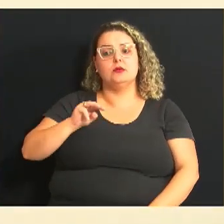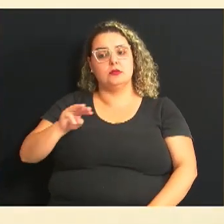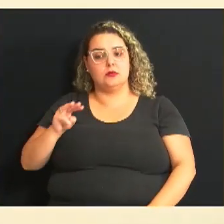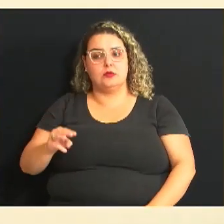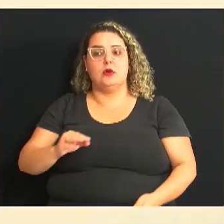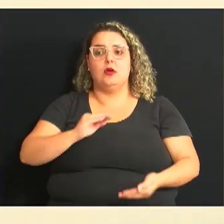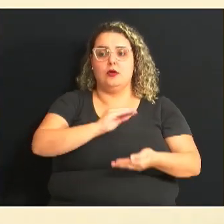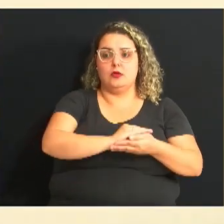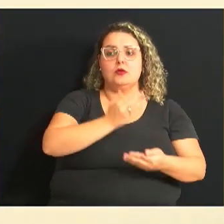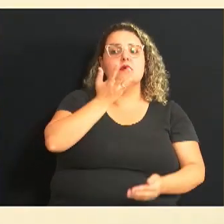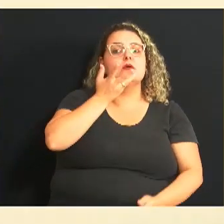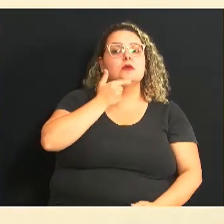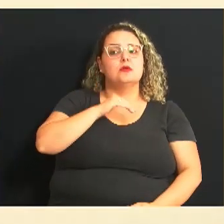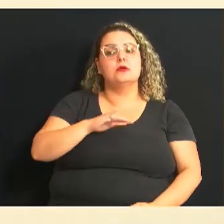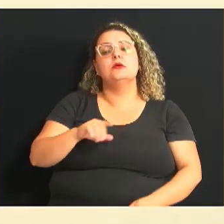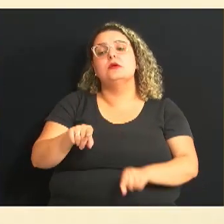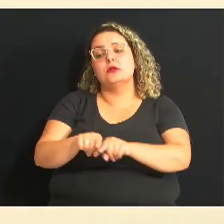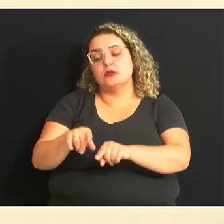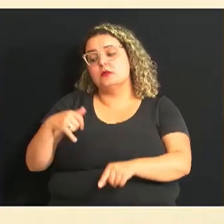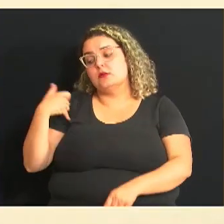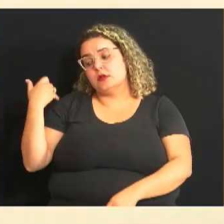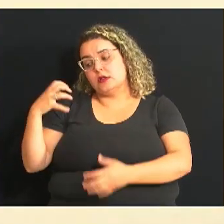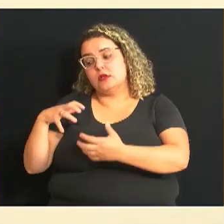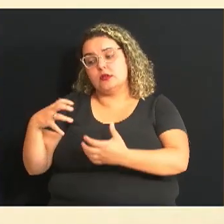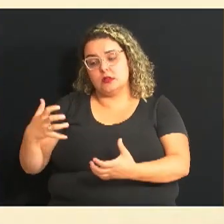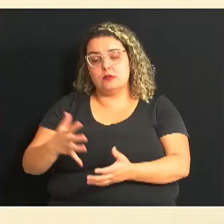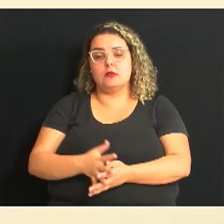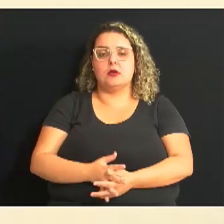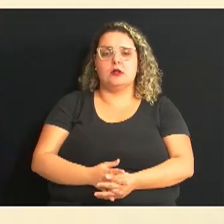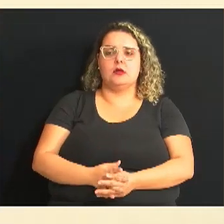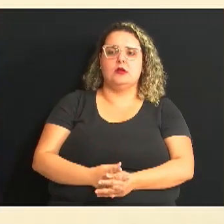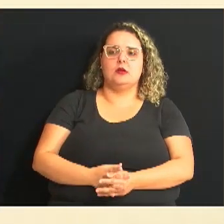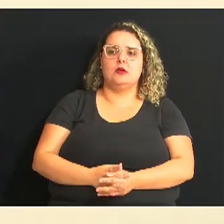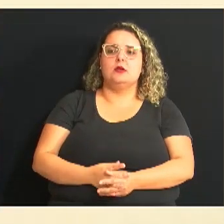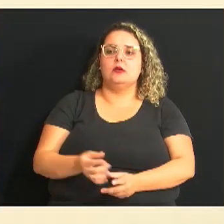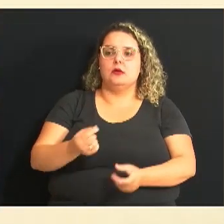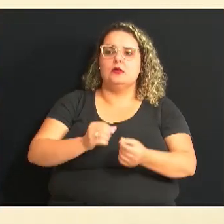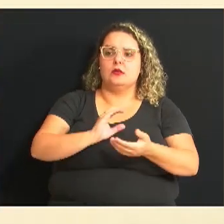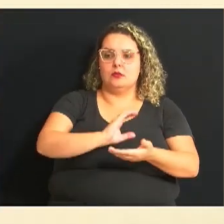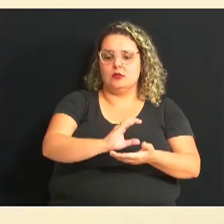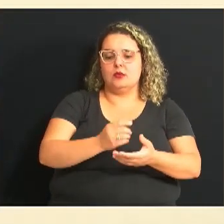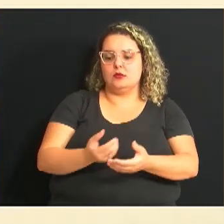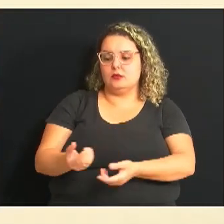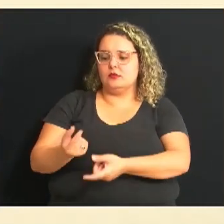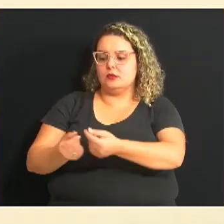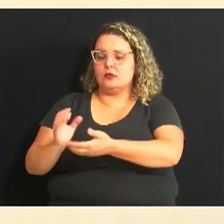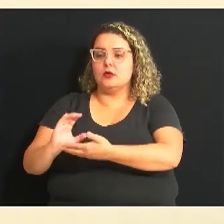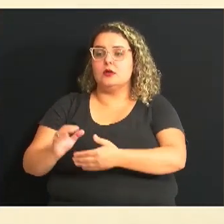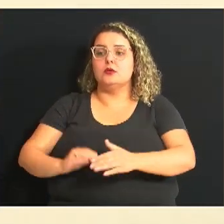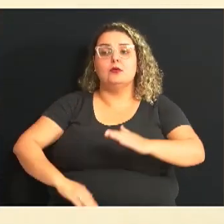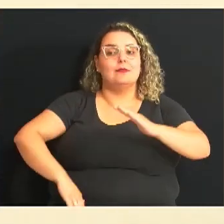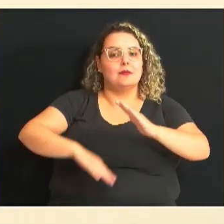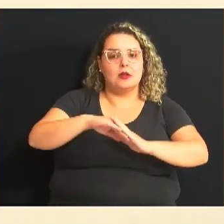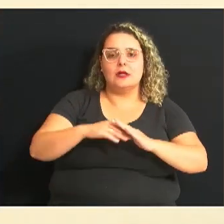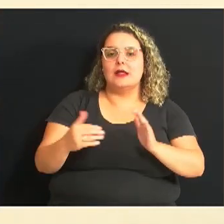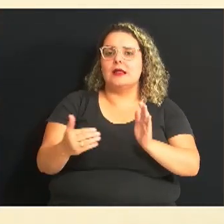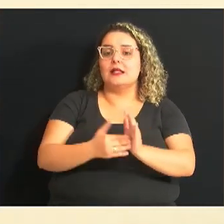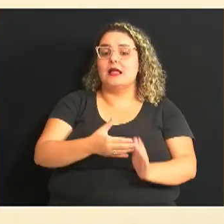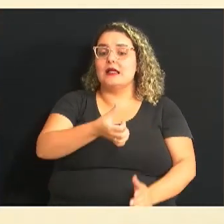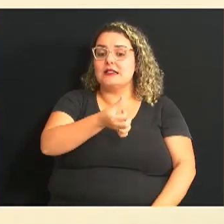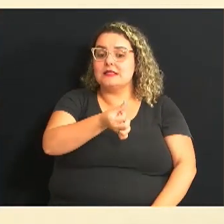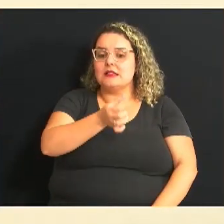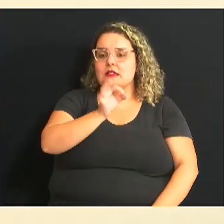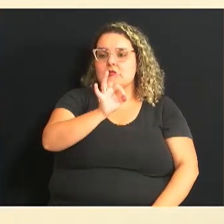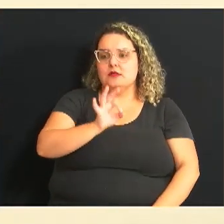quanto para o Fundo da Pessoa Idosa. E a destinação, né, o valor máximo, né, é de até 6% do seu imposto de